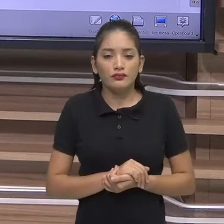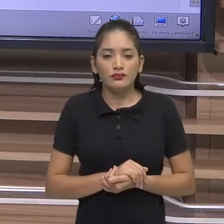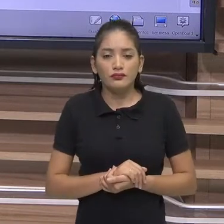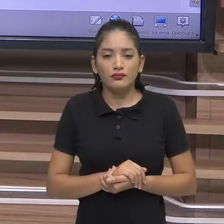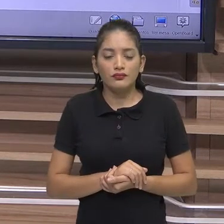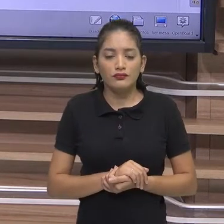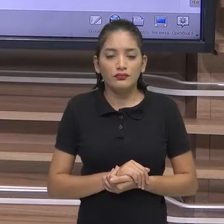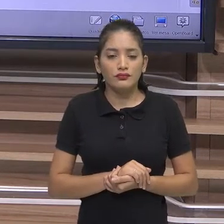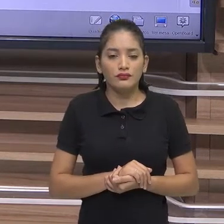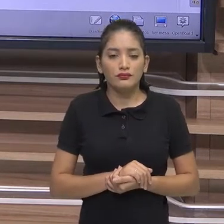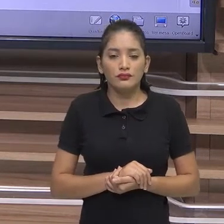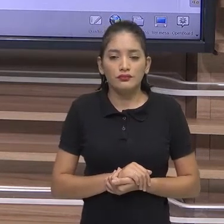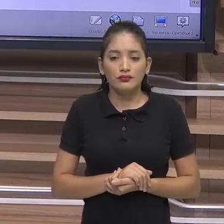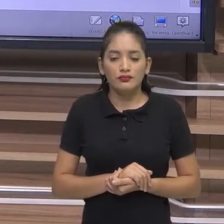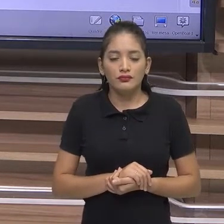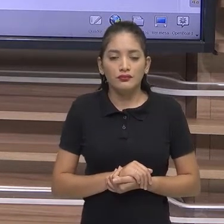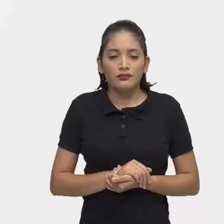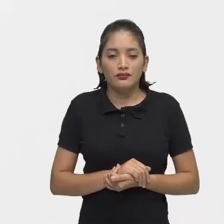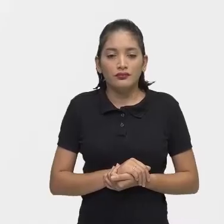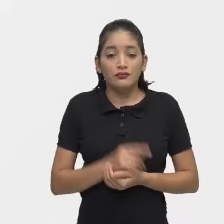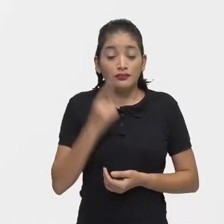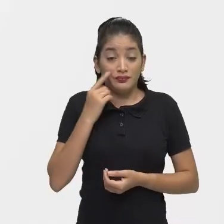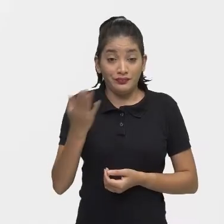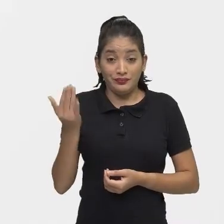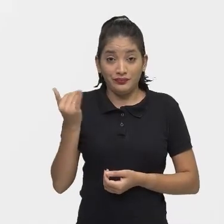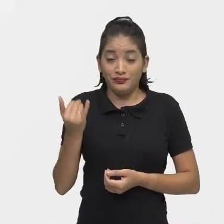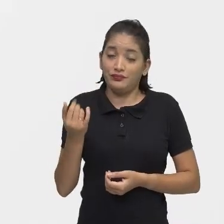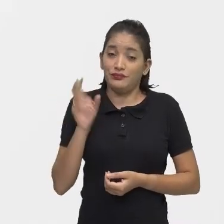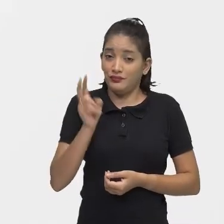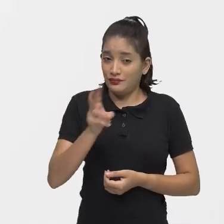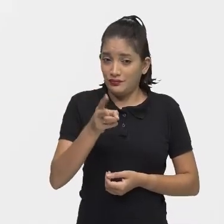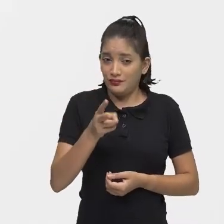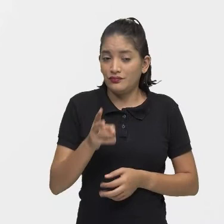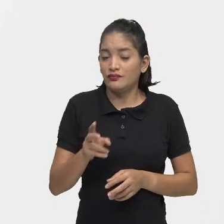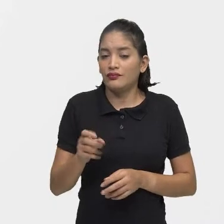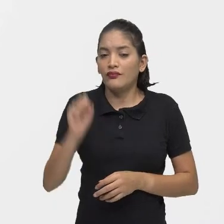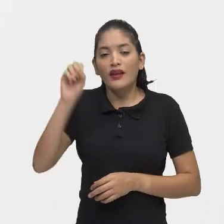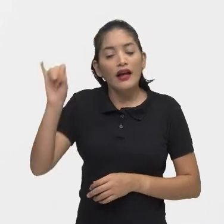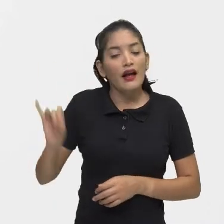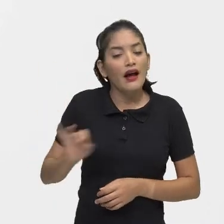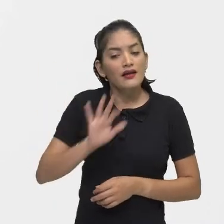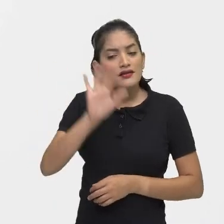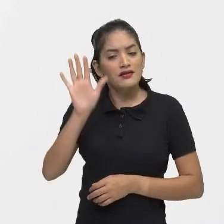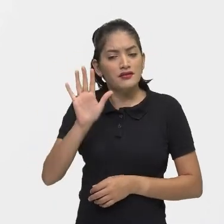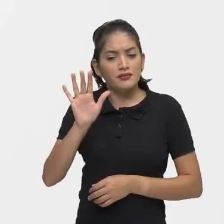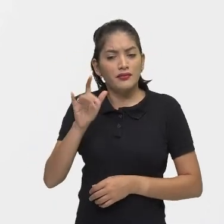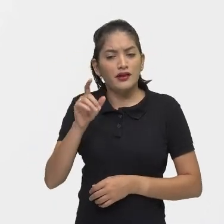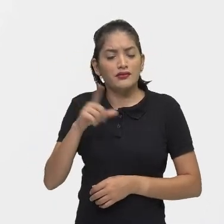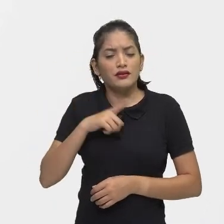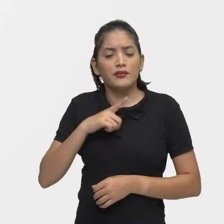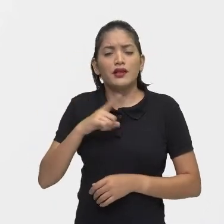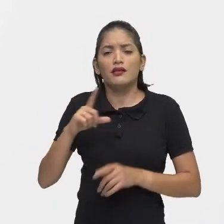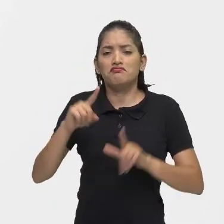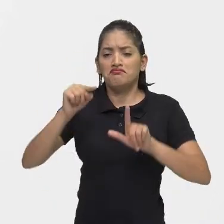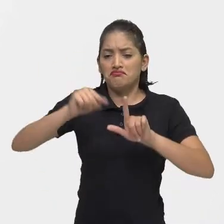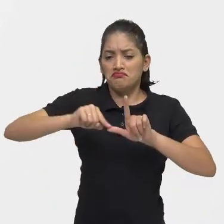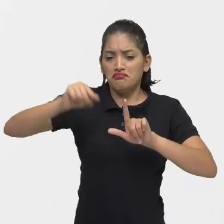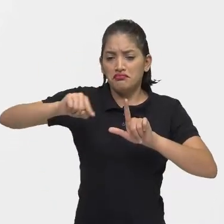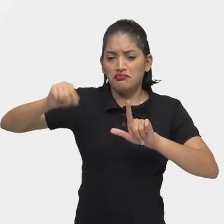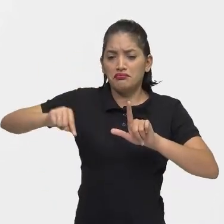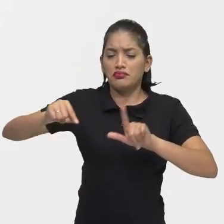lá, diretora, let's go. Temos ainda a questão do que eu falei para vocês das imagens, os gráficos,